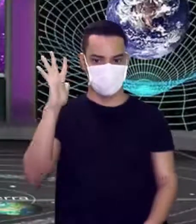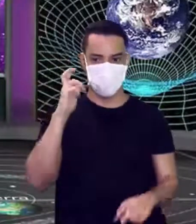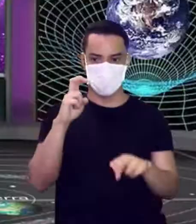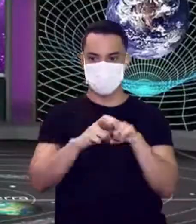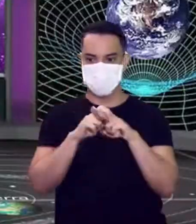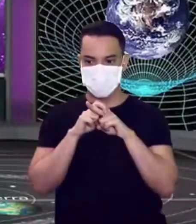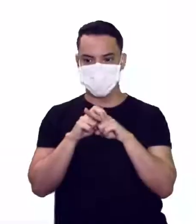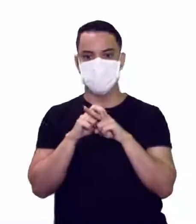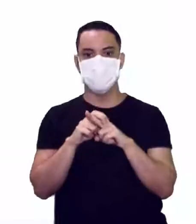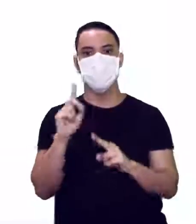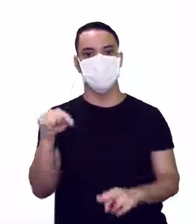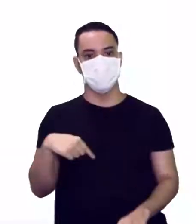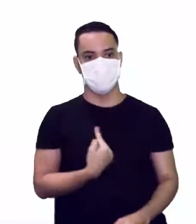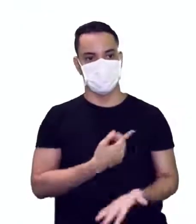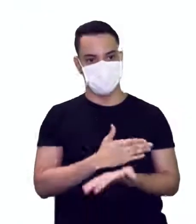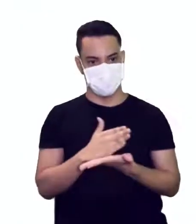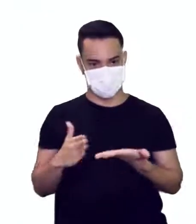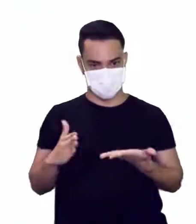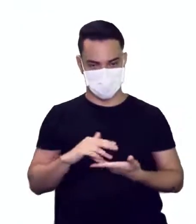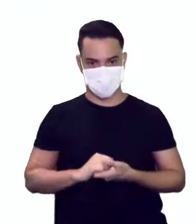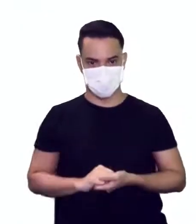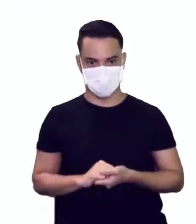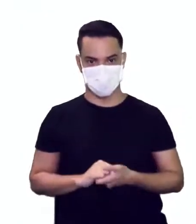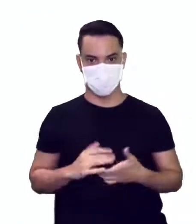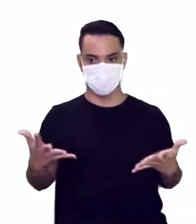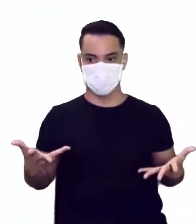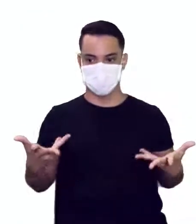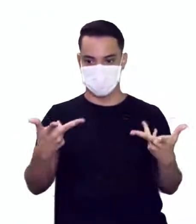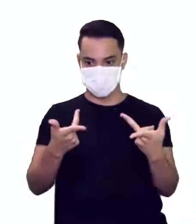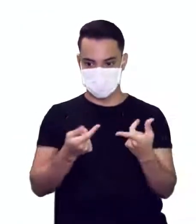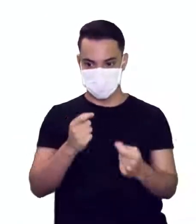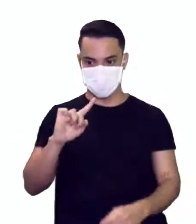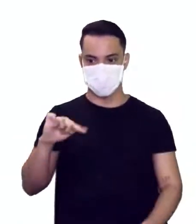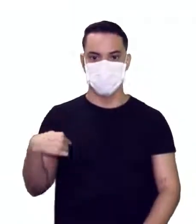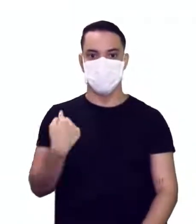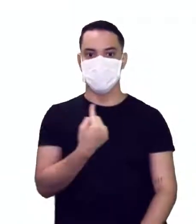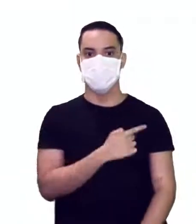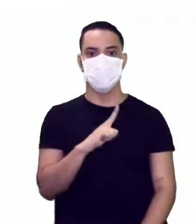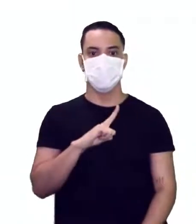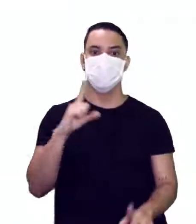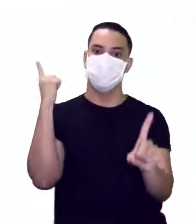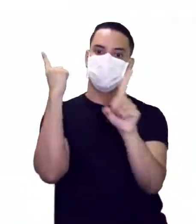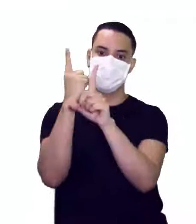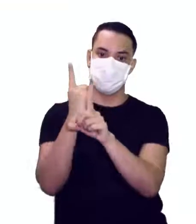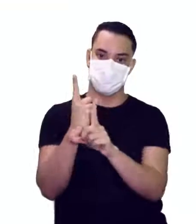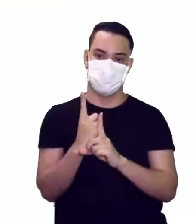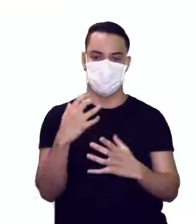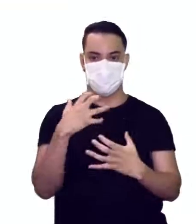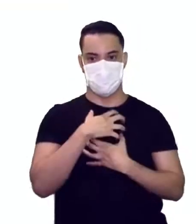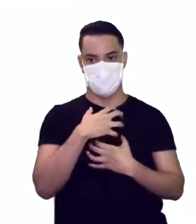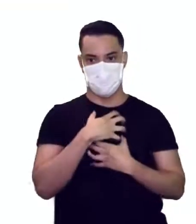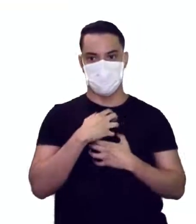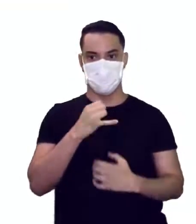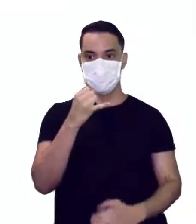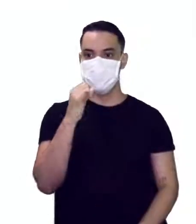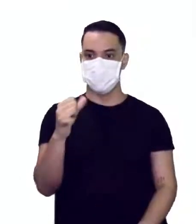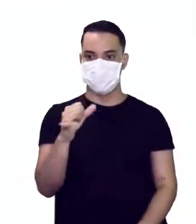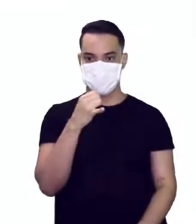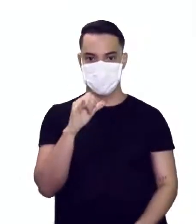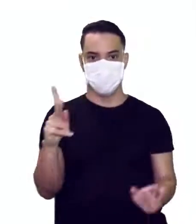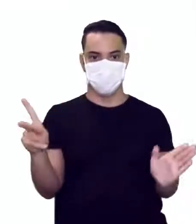Então, vamos lá, olha só. Como habilidades, nós vamos ter identificar as maneiras de eletrização